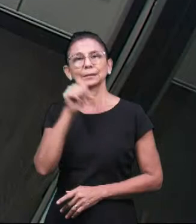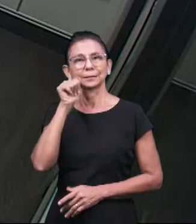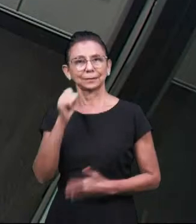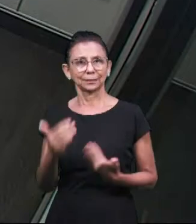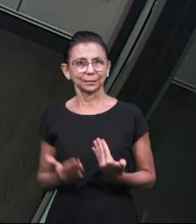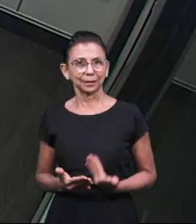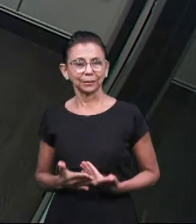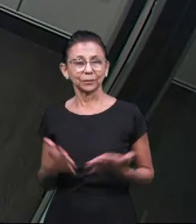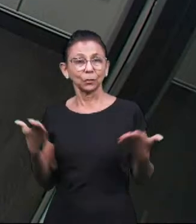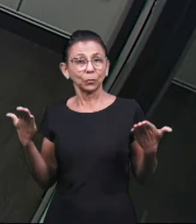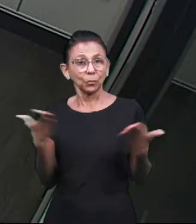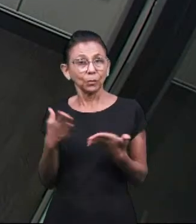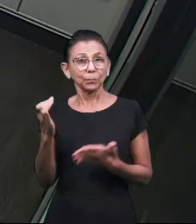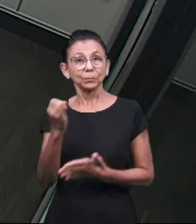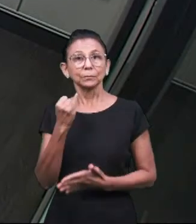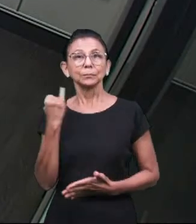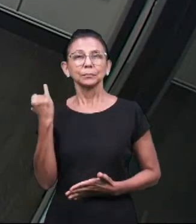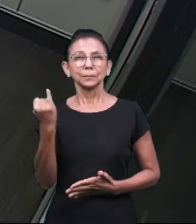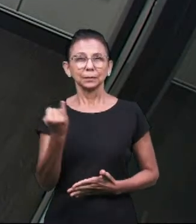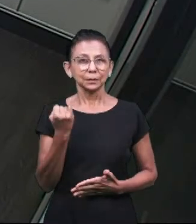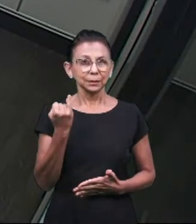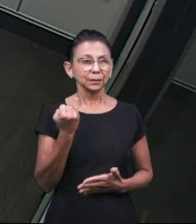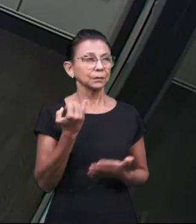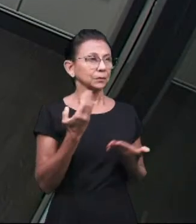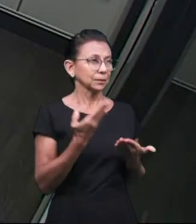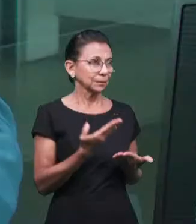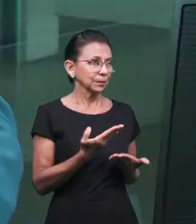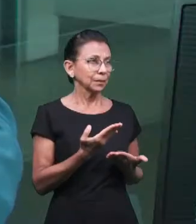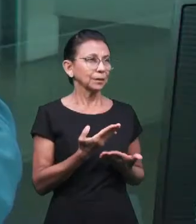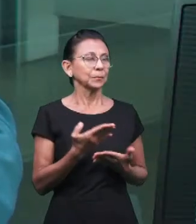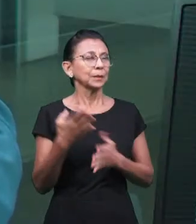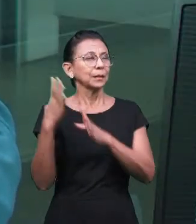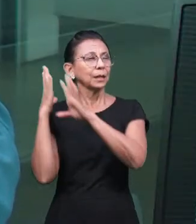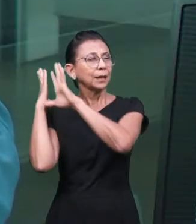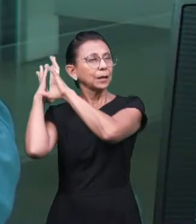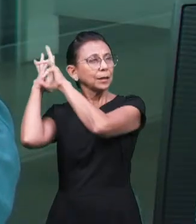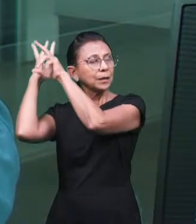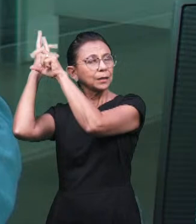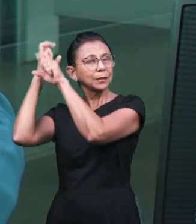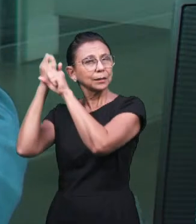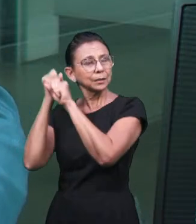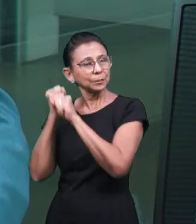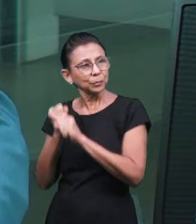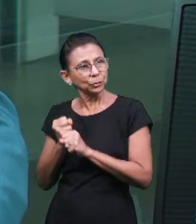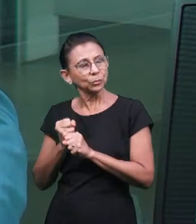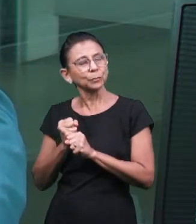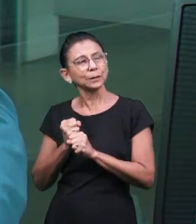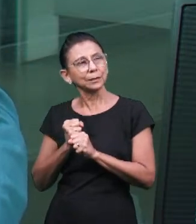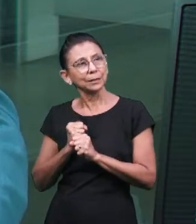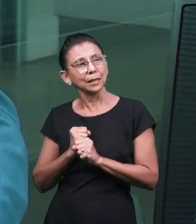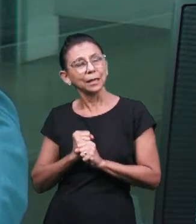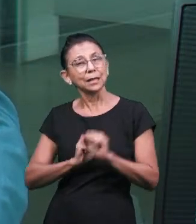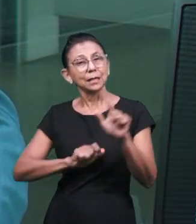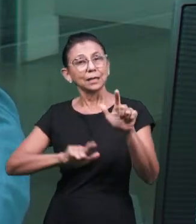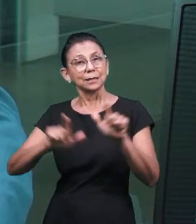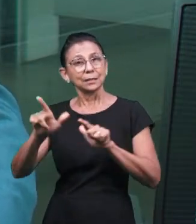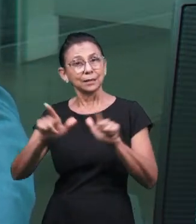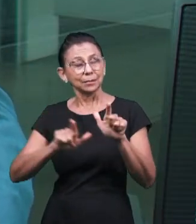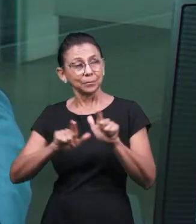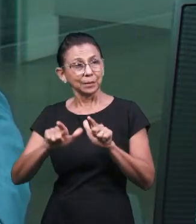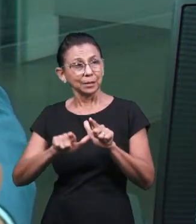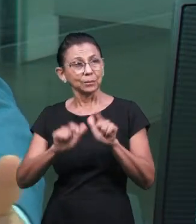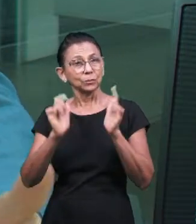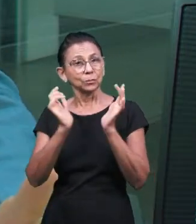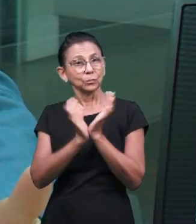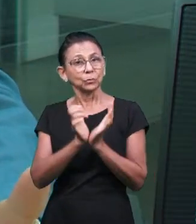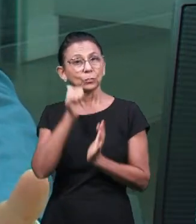muito importante, Josias, trazer a lembrança e a memória esse tipo de trabalho e mostrar